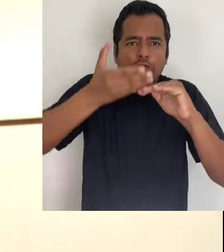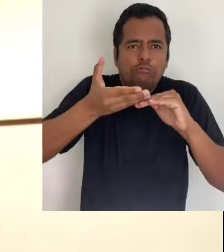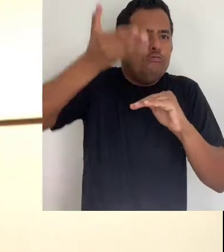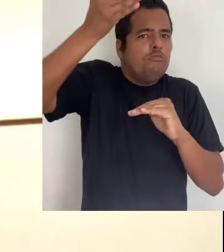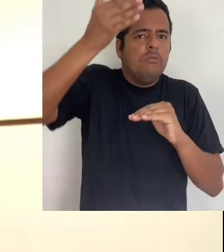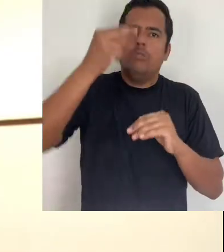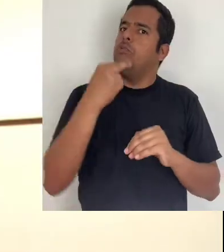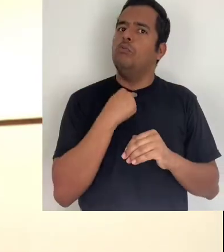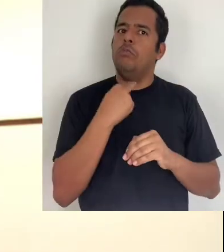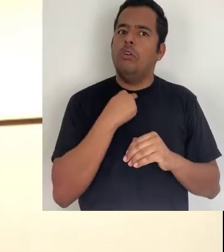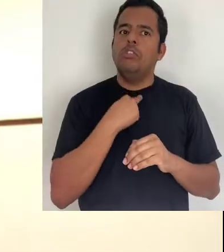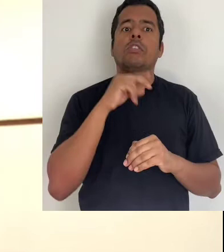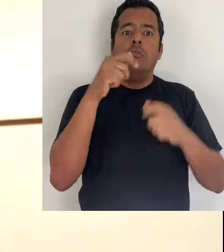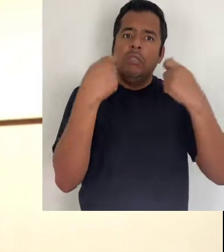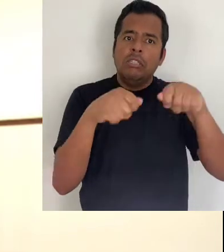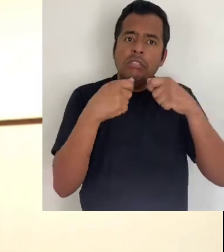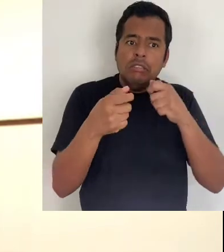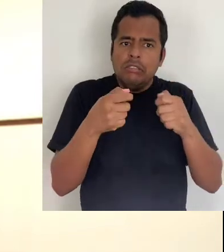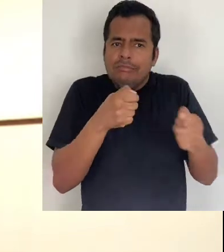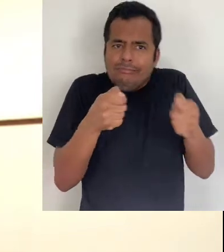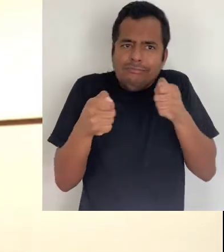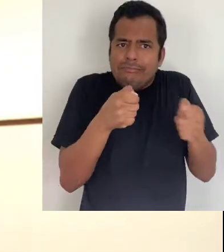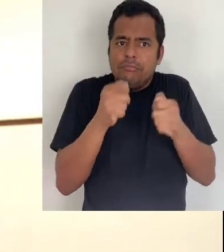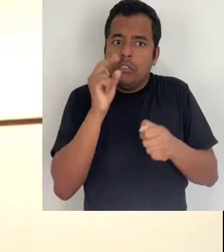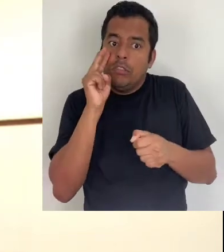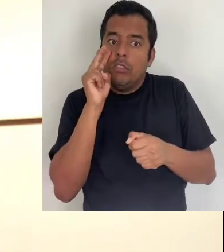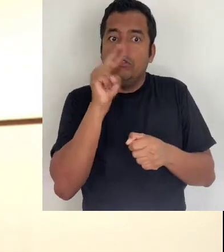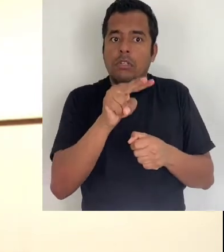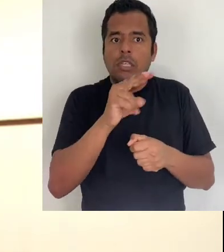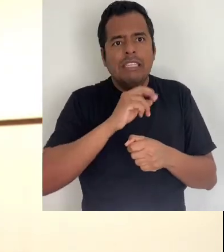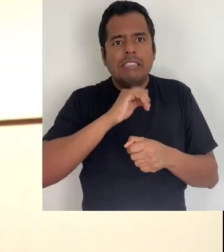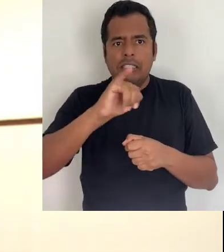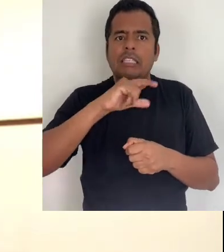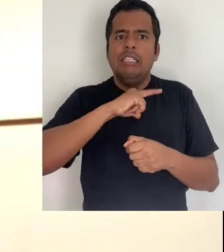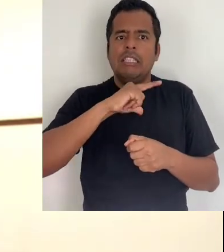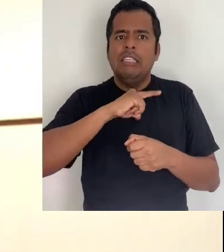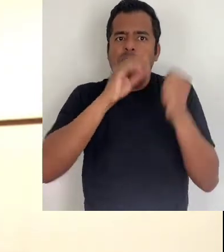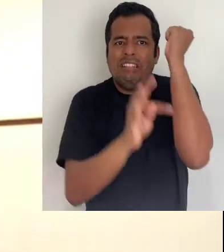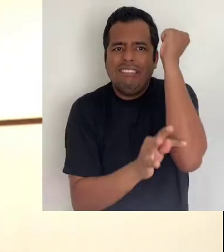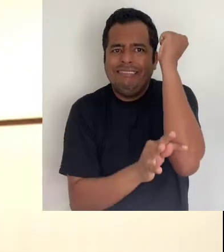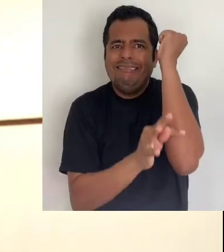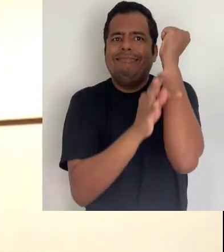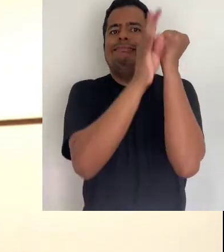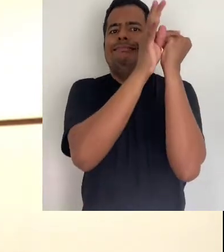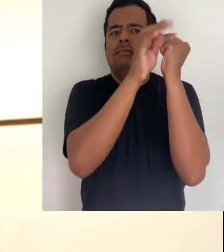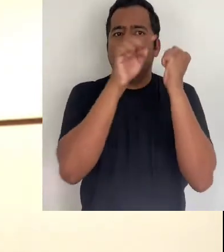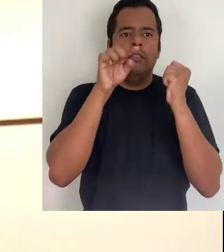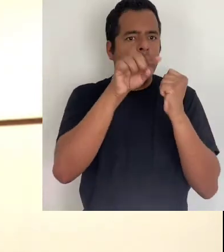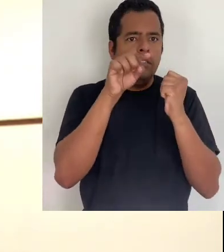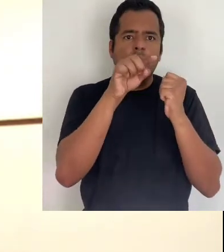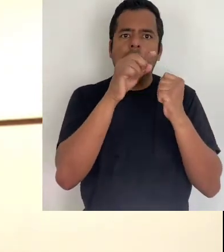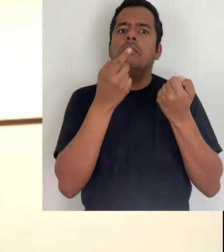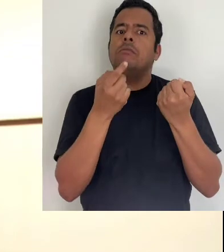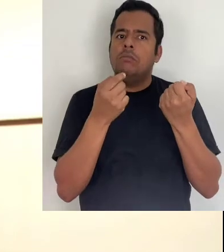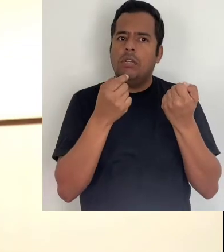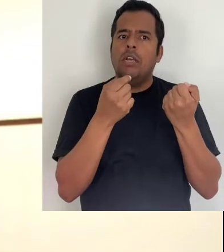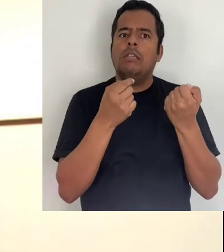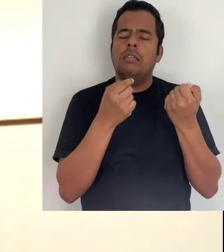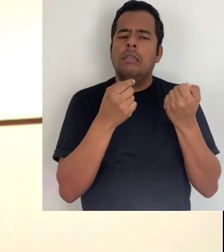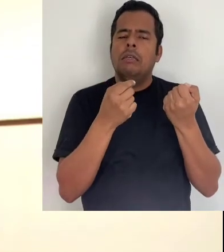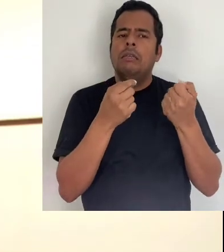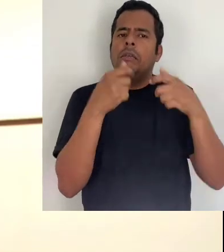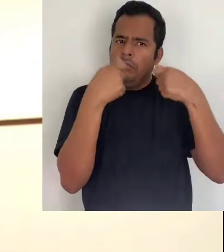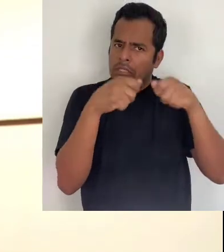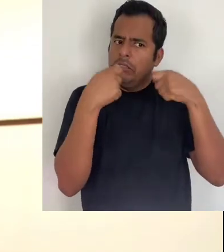de 90 graus, então eu tenho que estar controlando esse processo aqui na manta aquecedora. Se eu perceber que está tendo um aumento brusco da